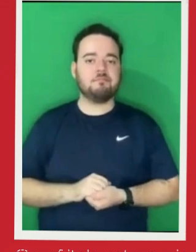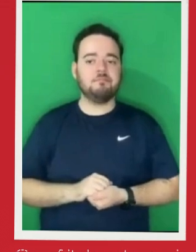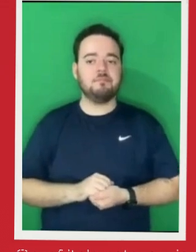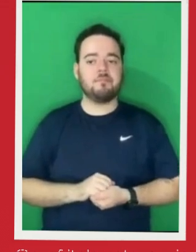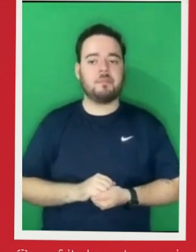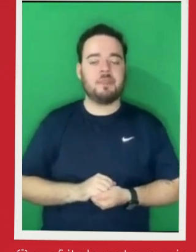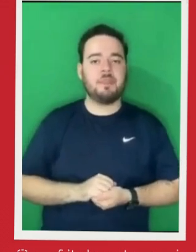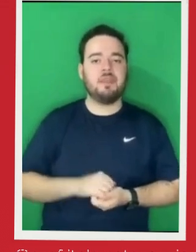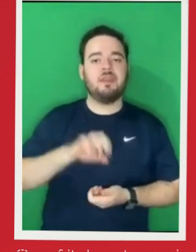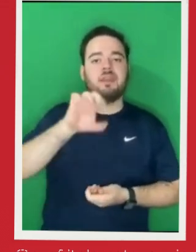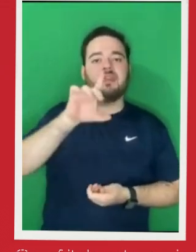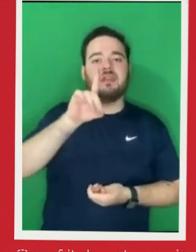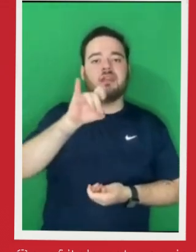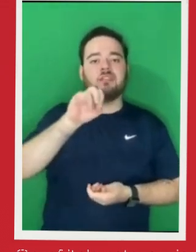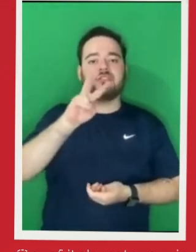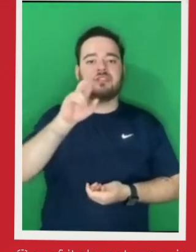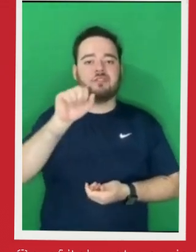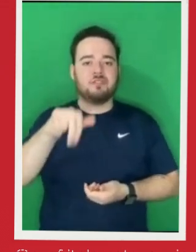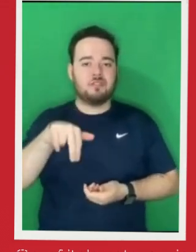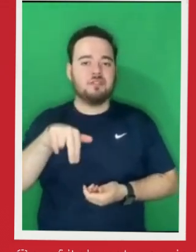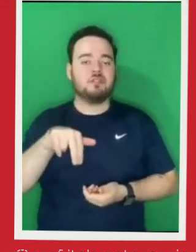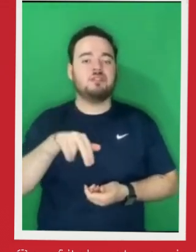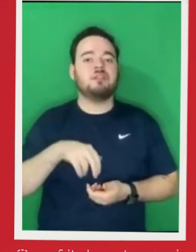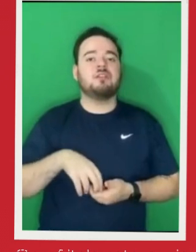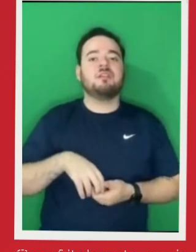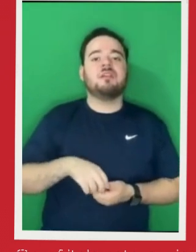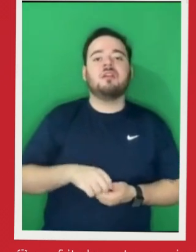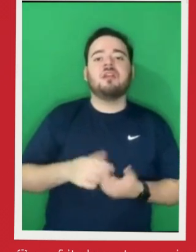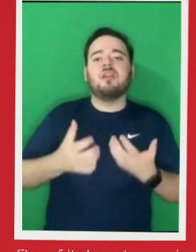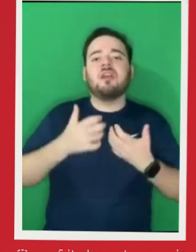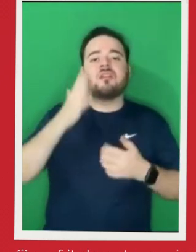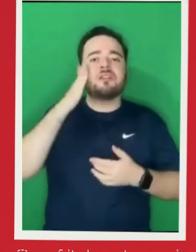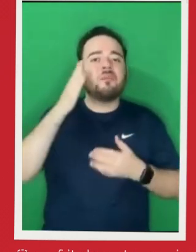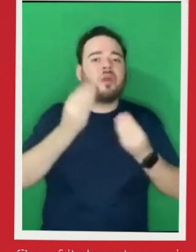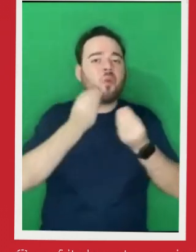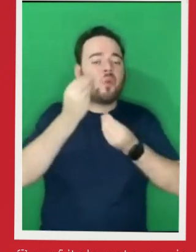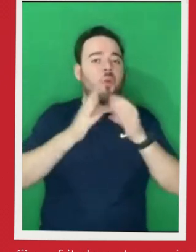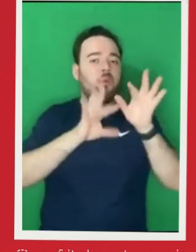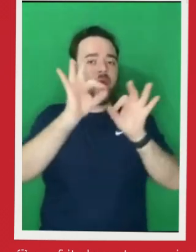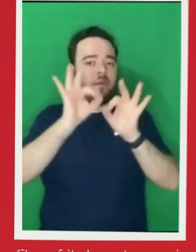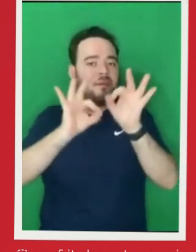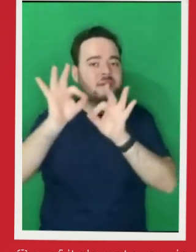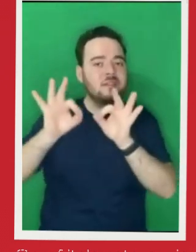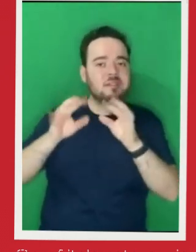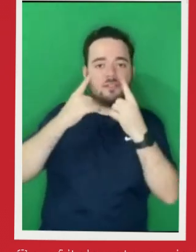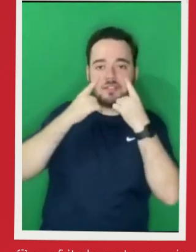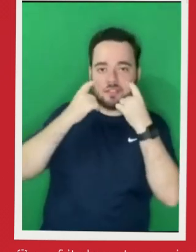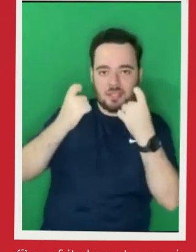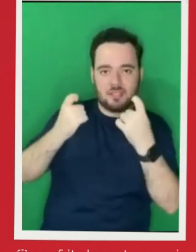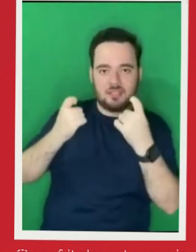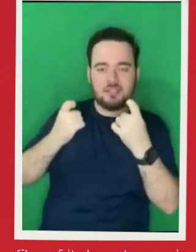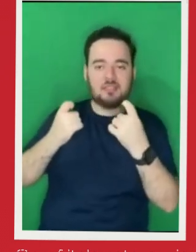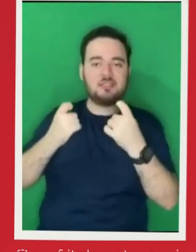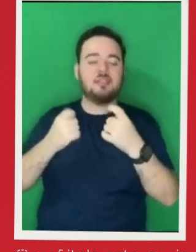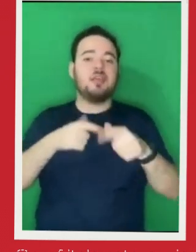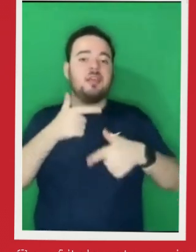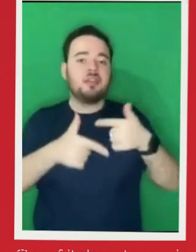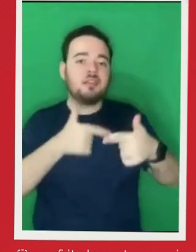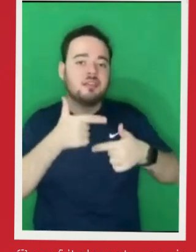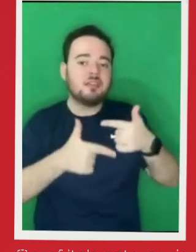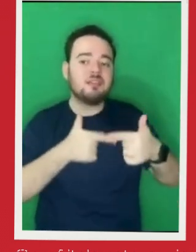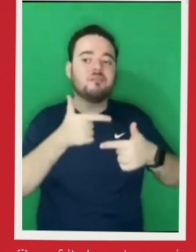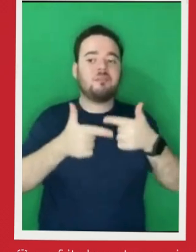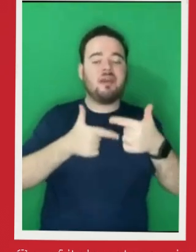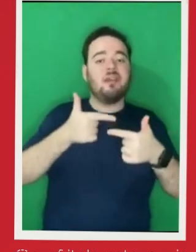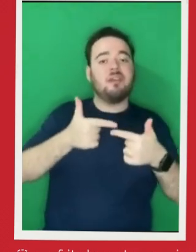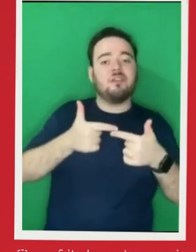fazendo. O Edivan diz, Débora, se me permite mais uma questão, queria saber como organizar os múltiplos interesses e demandas. Trabalho, compromisso acadêmico,